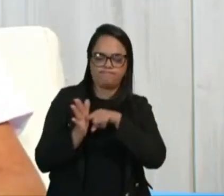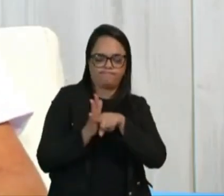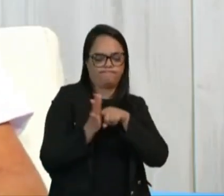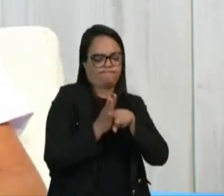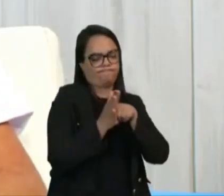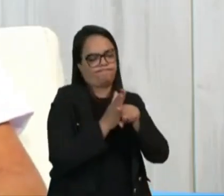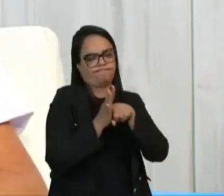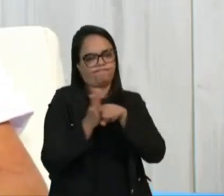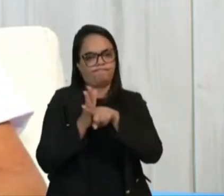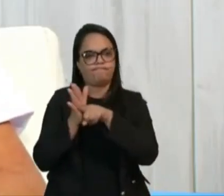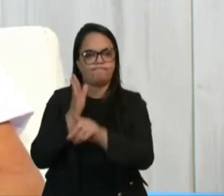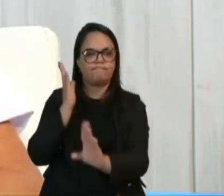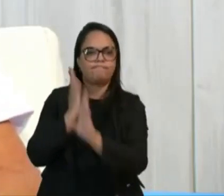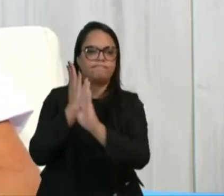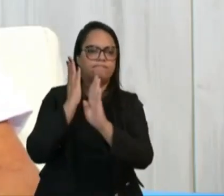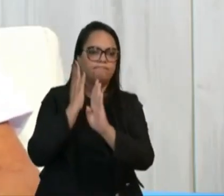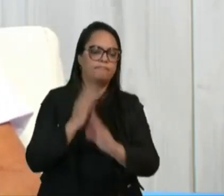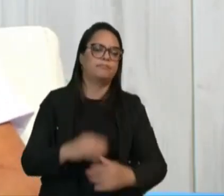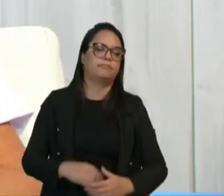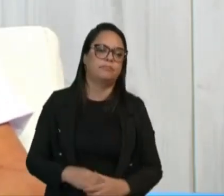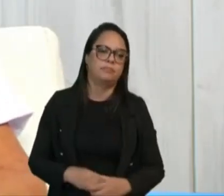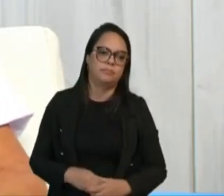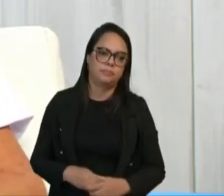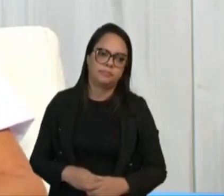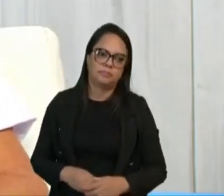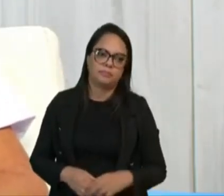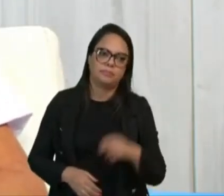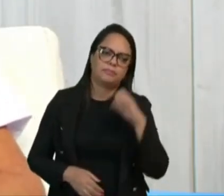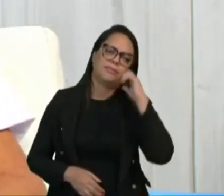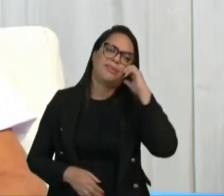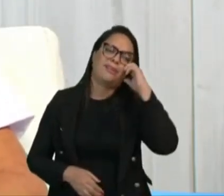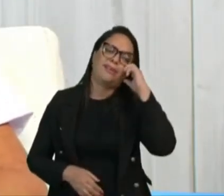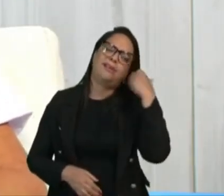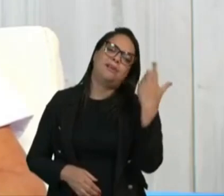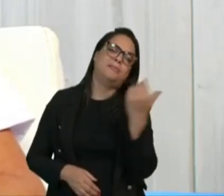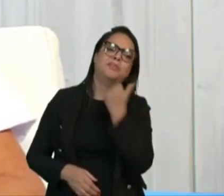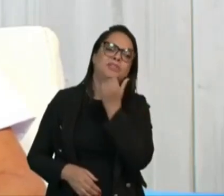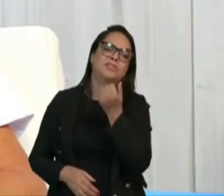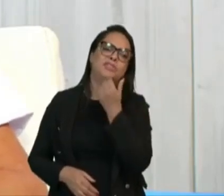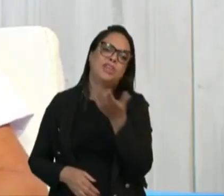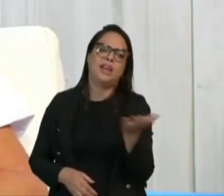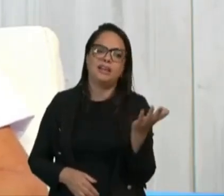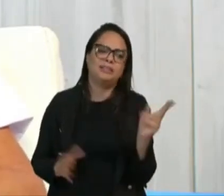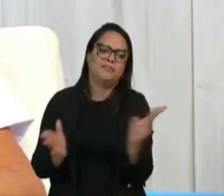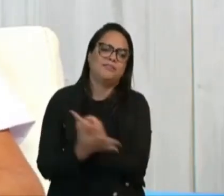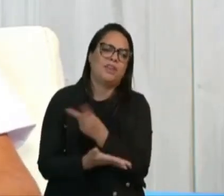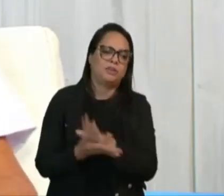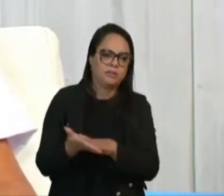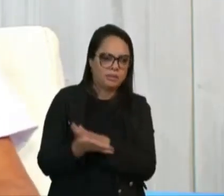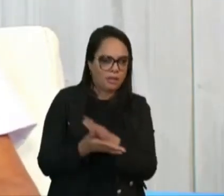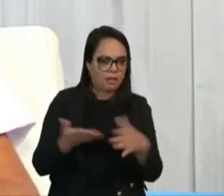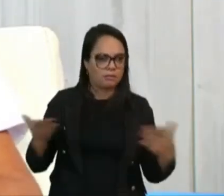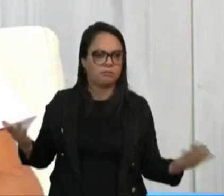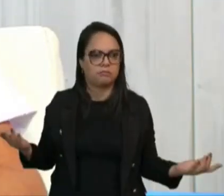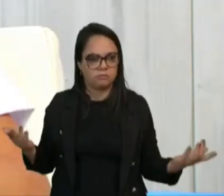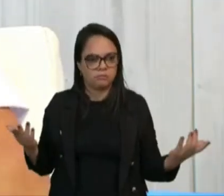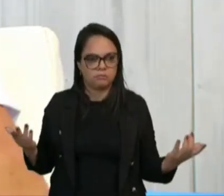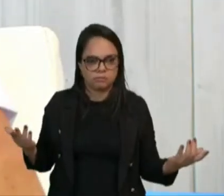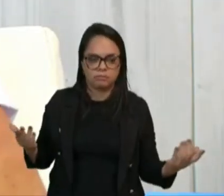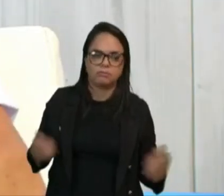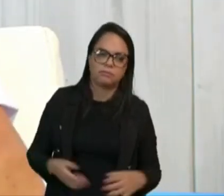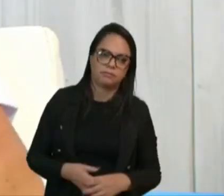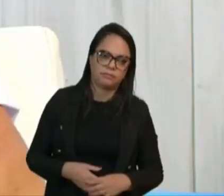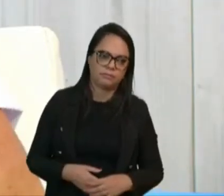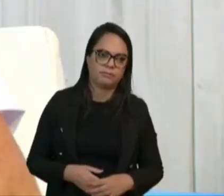de investigação. Ah, mas isso não vai dar em nada, não vai acontecer nada. Um fator